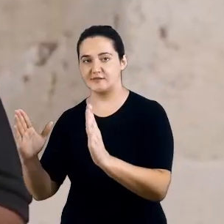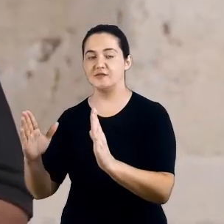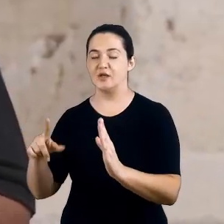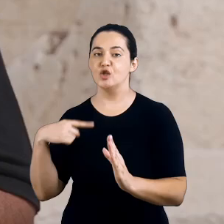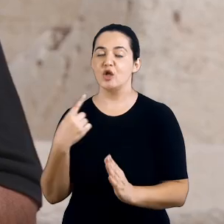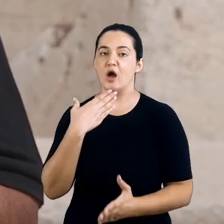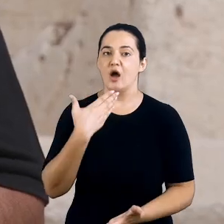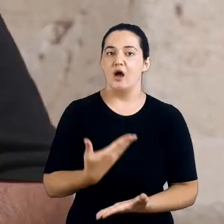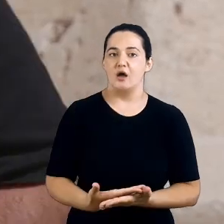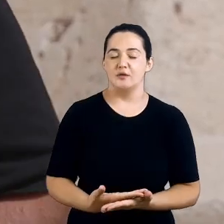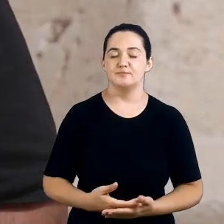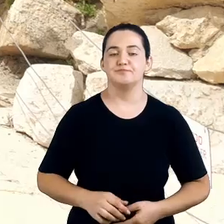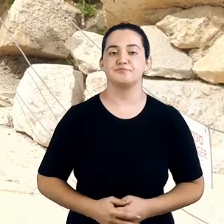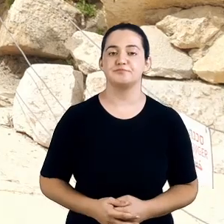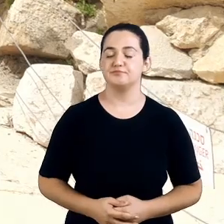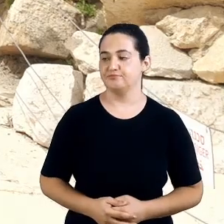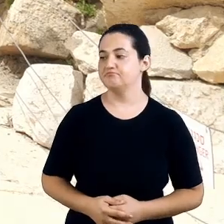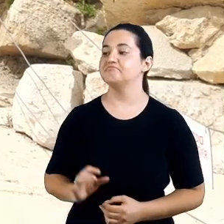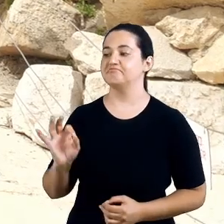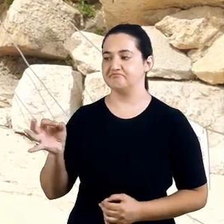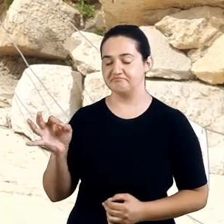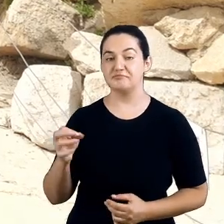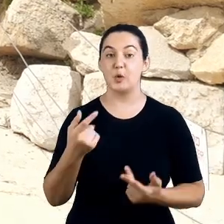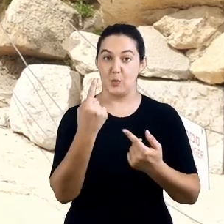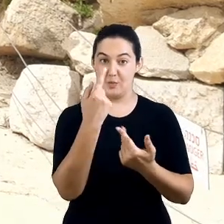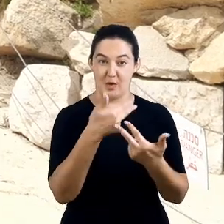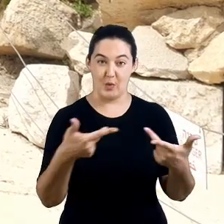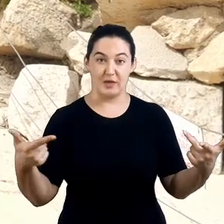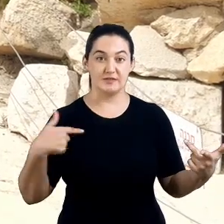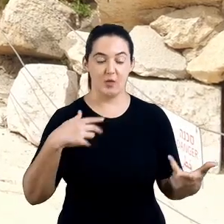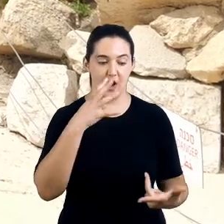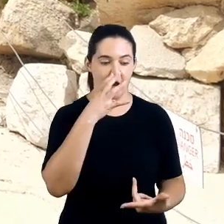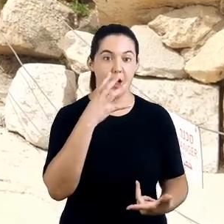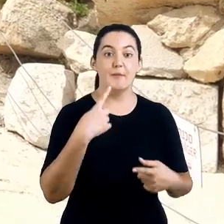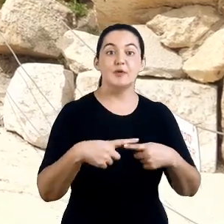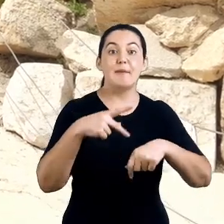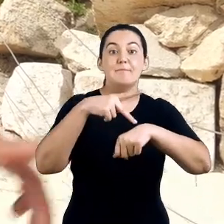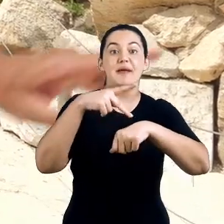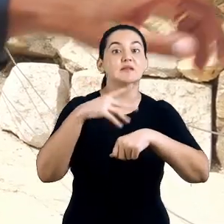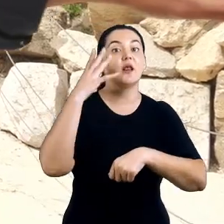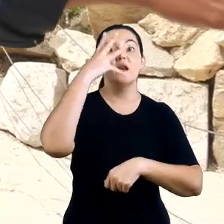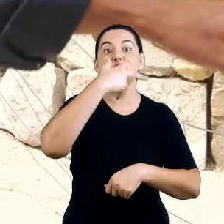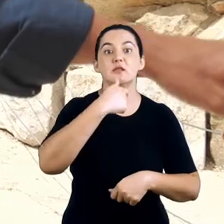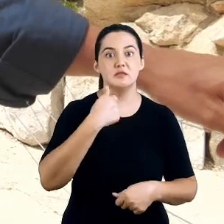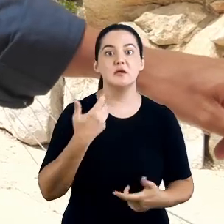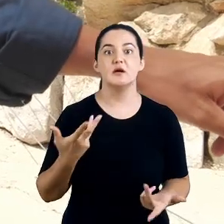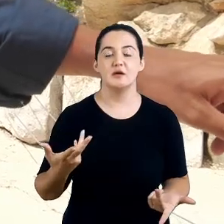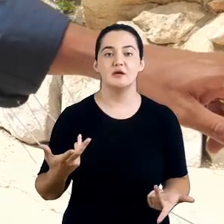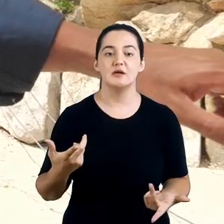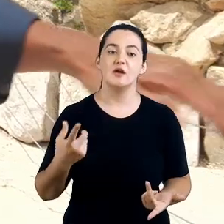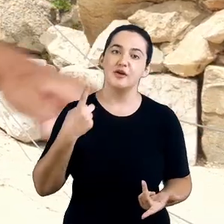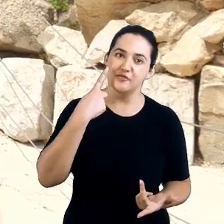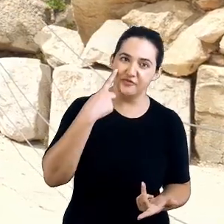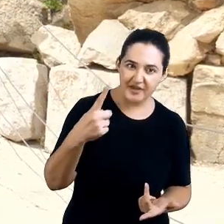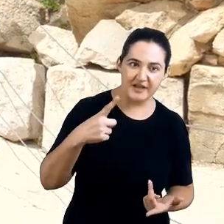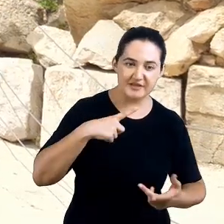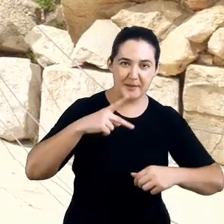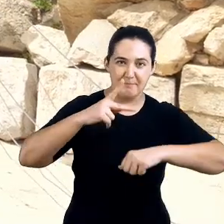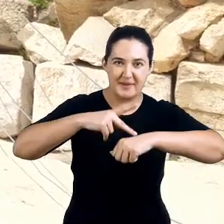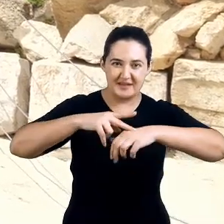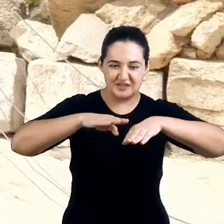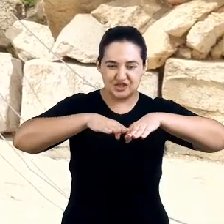nós. Agora, uma coisa que me impressiona aqui é que essas pedras são lindas. É lógico que se você olhar ali atrás, você vê